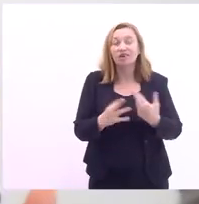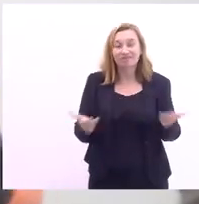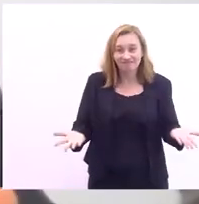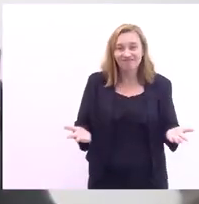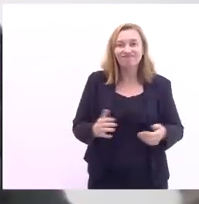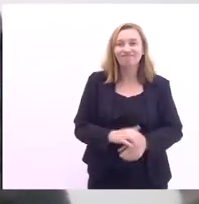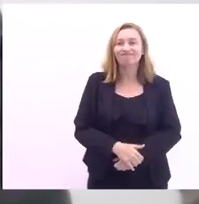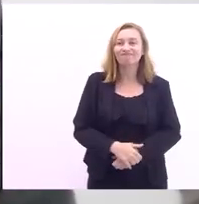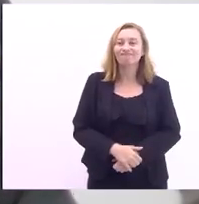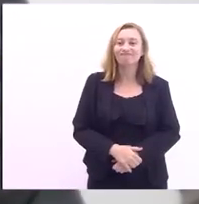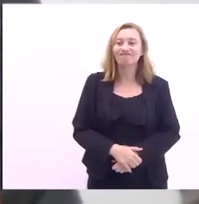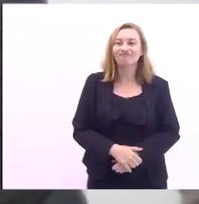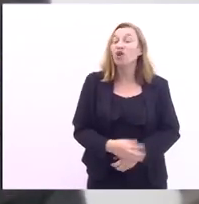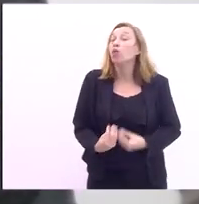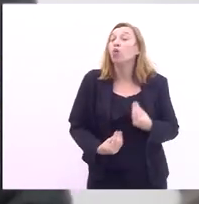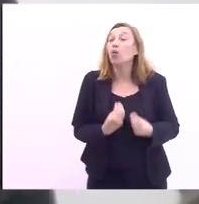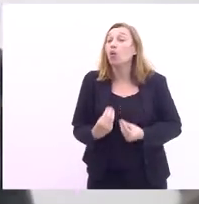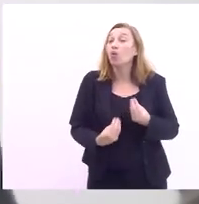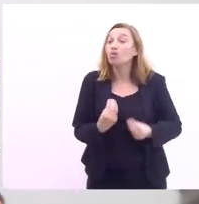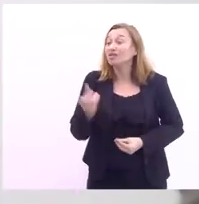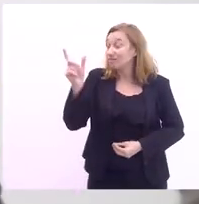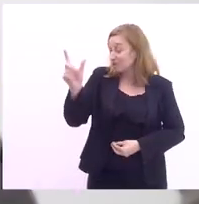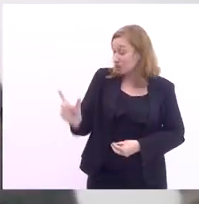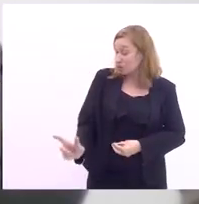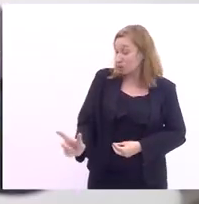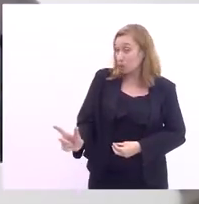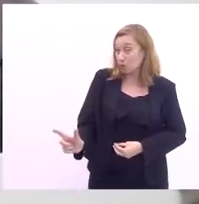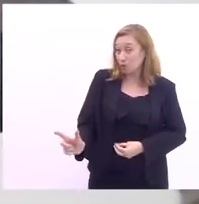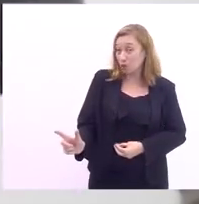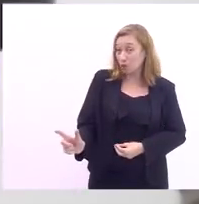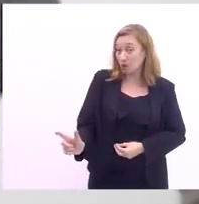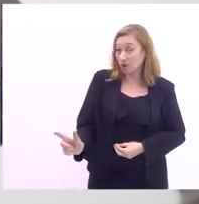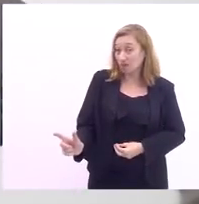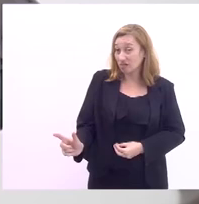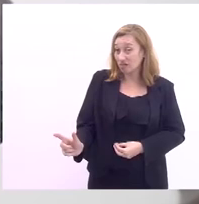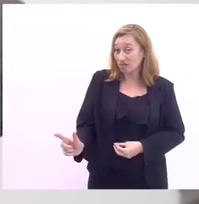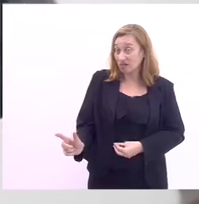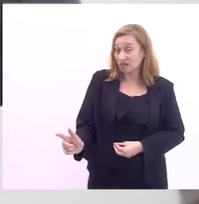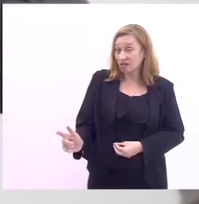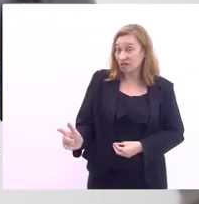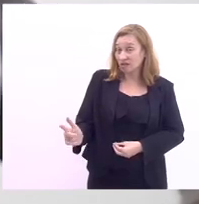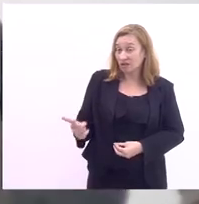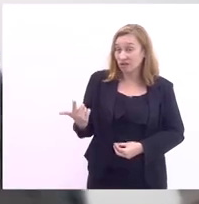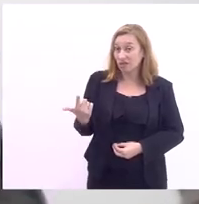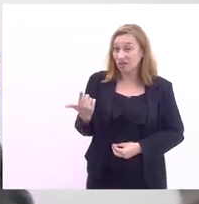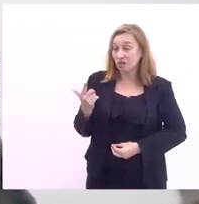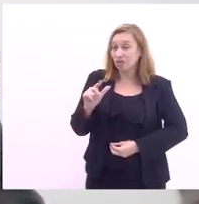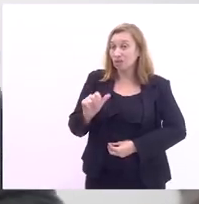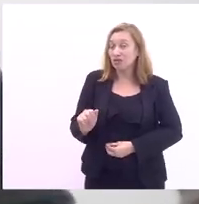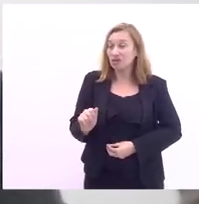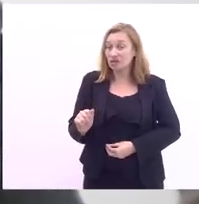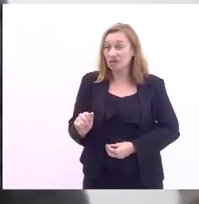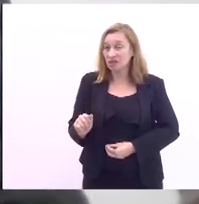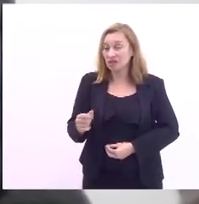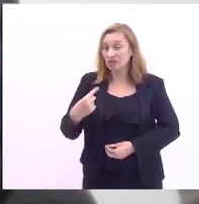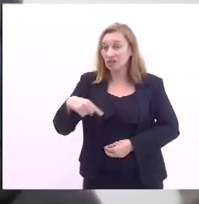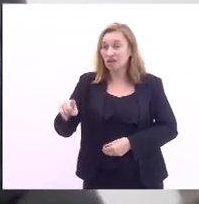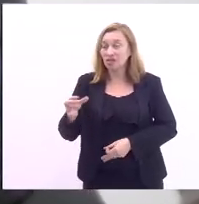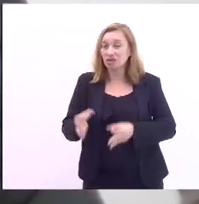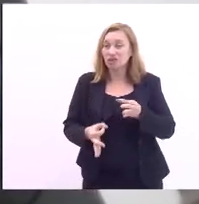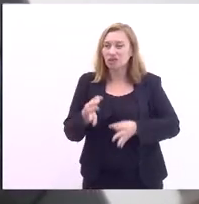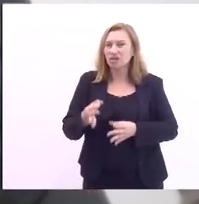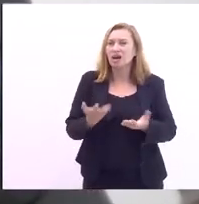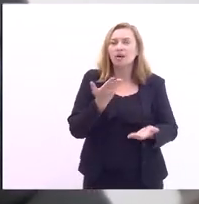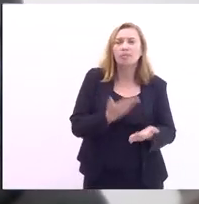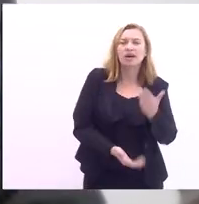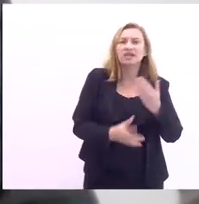jurídica. E como essa pessoa jurídica vai ser alcançada até juridicamente? Quem é que falou aqui na perda das